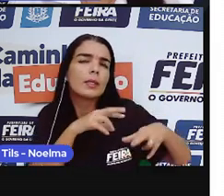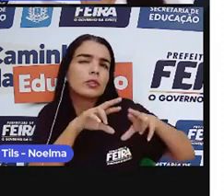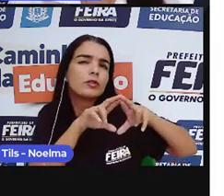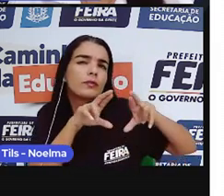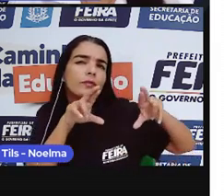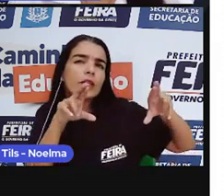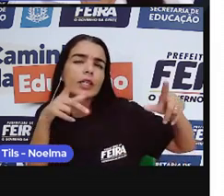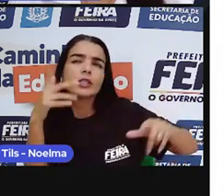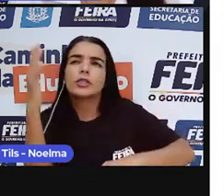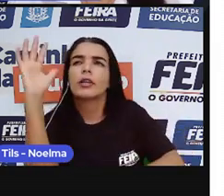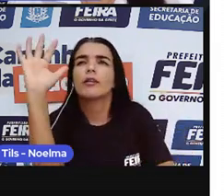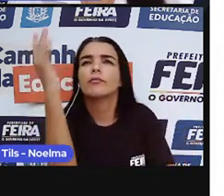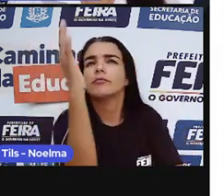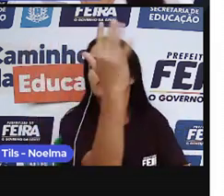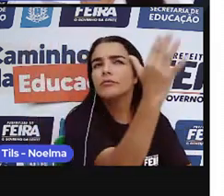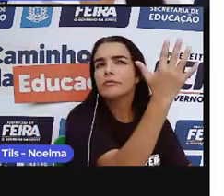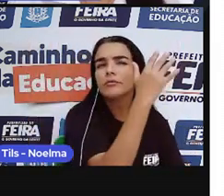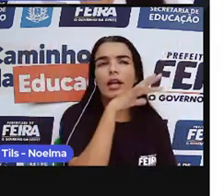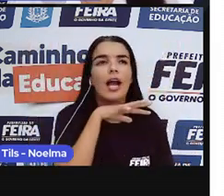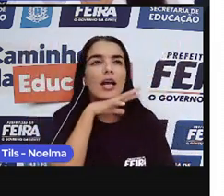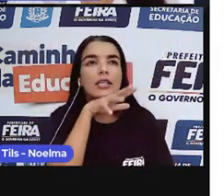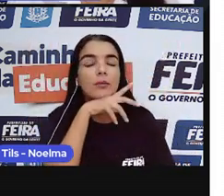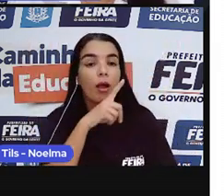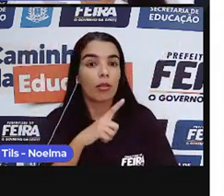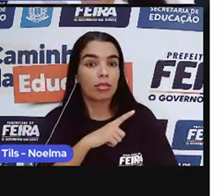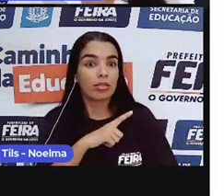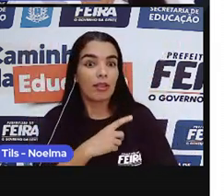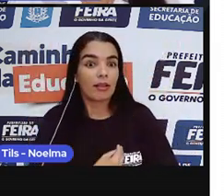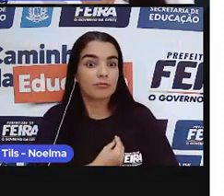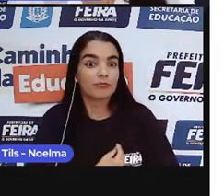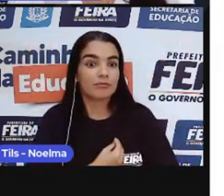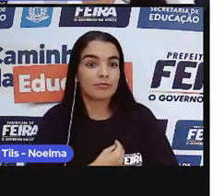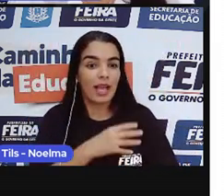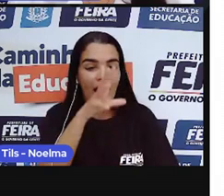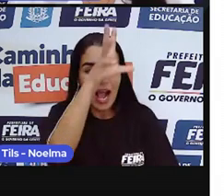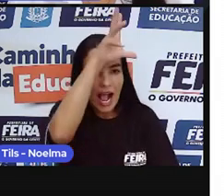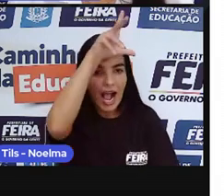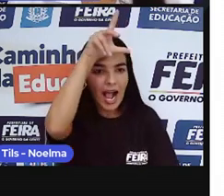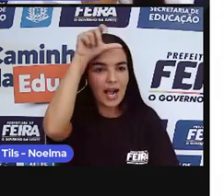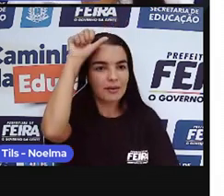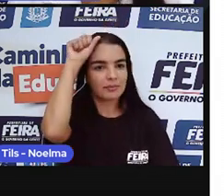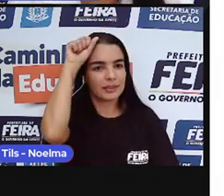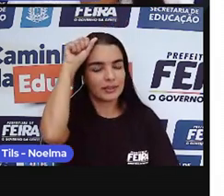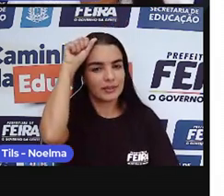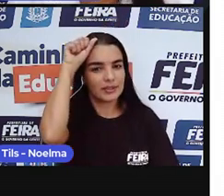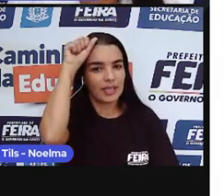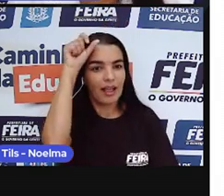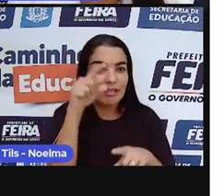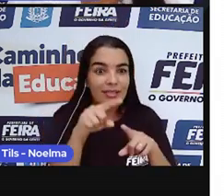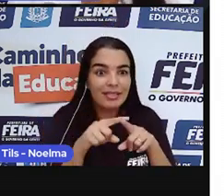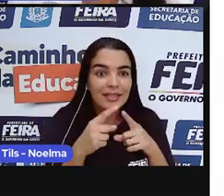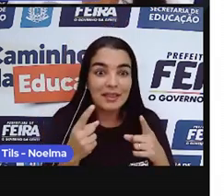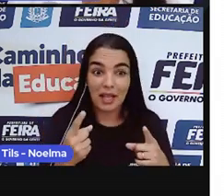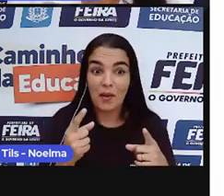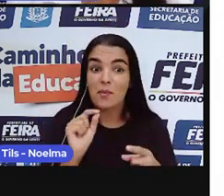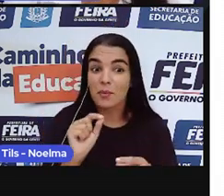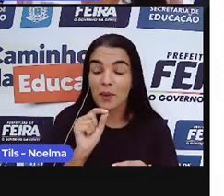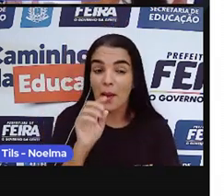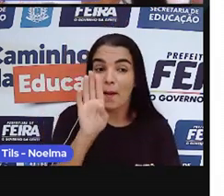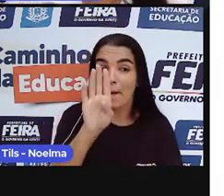amazônica? Pois é. Esse bioma abriga a maior floresta tropical